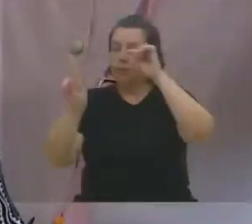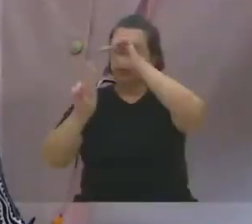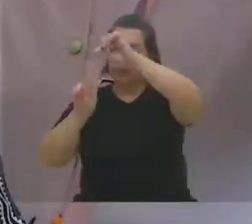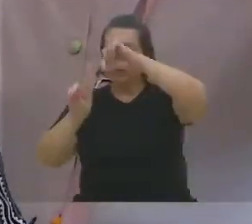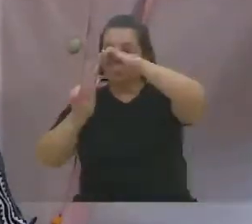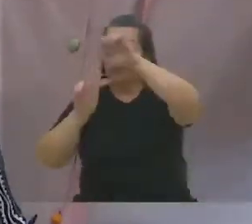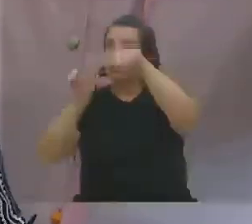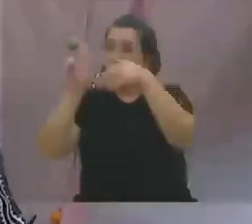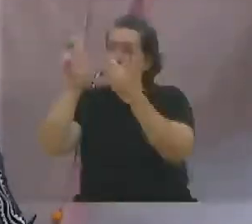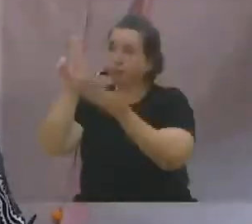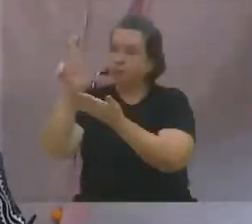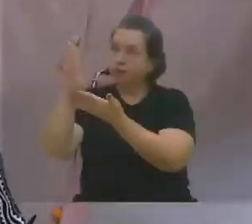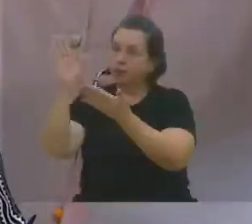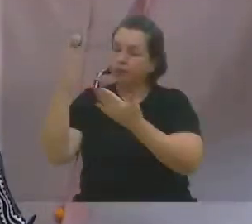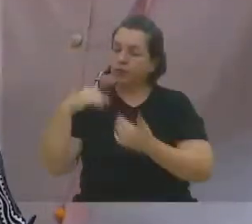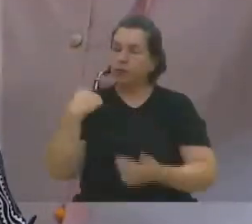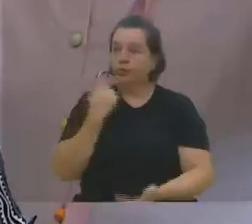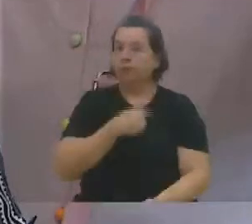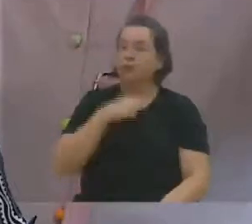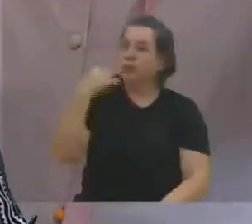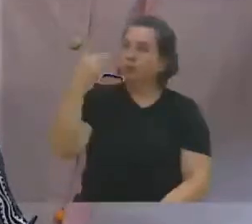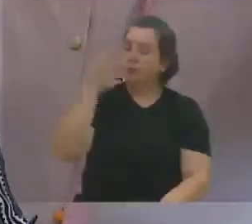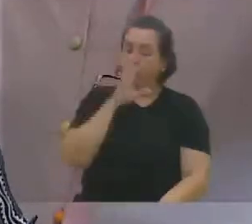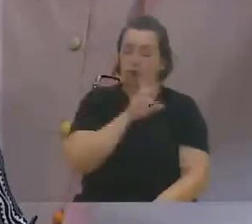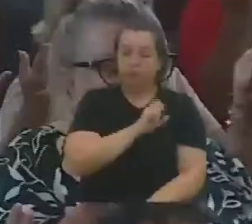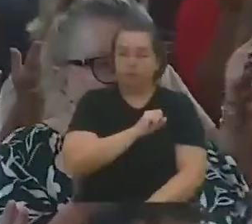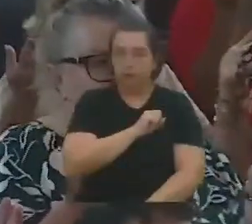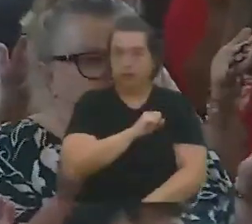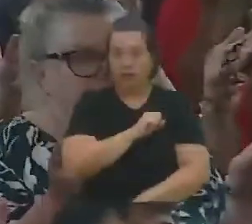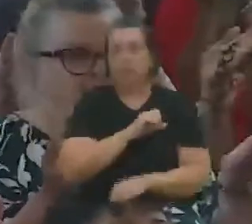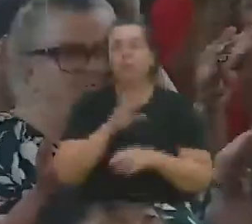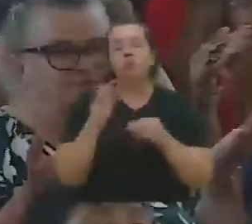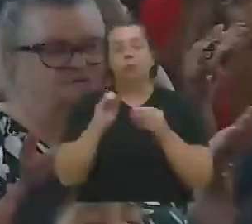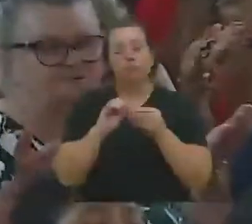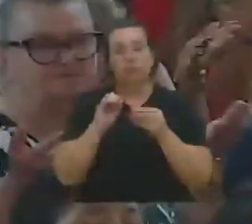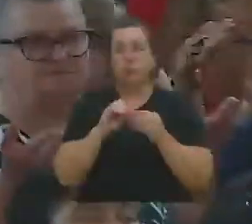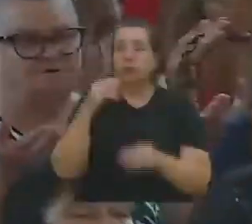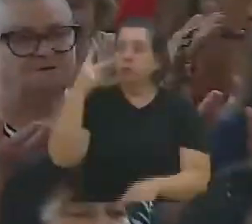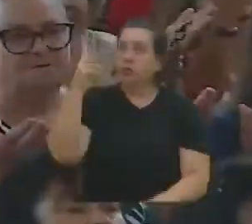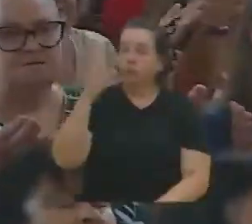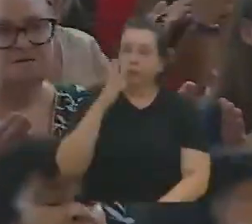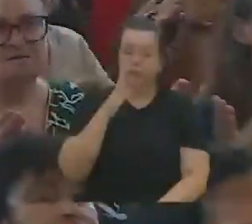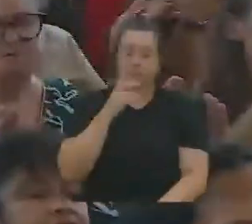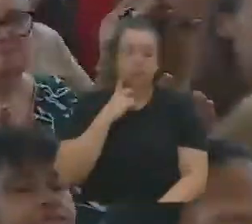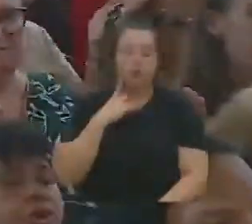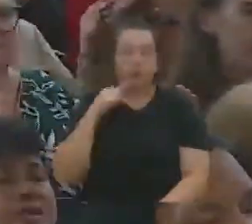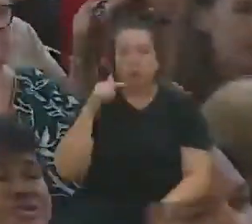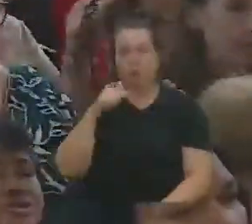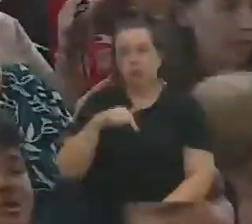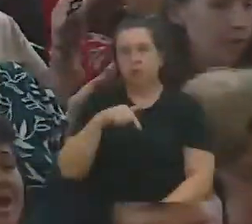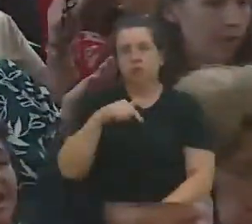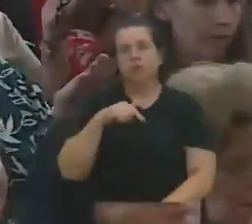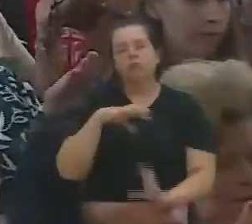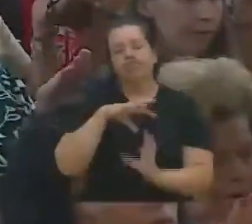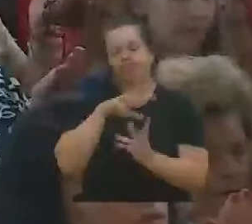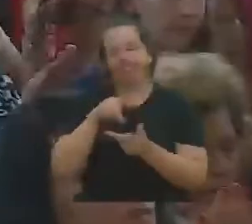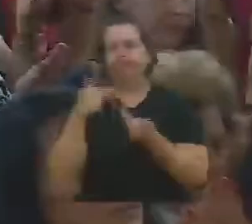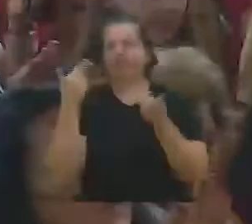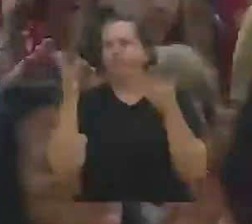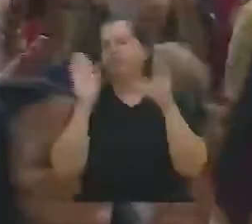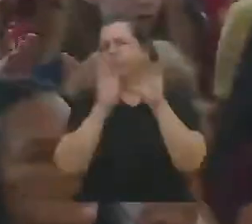nos céus, santificado seja o vosso nome. Venha a nós o vosso